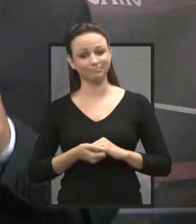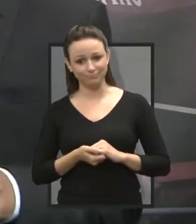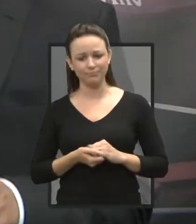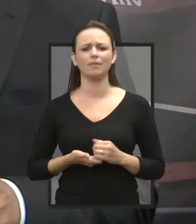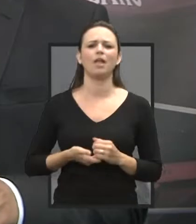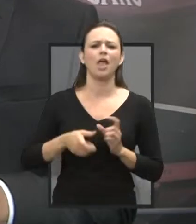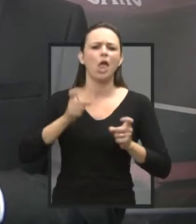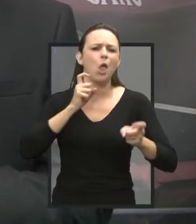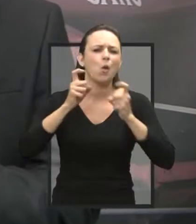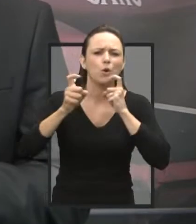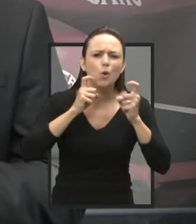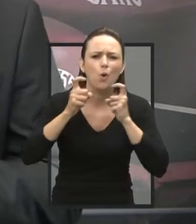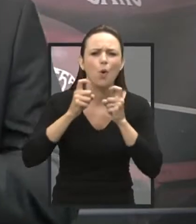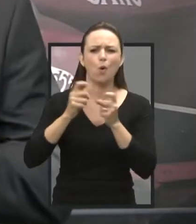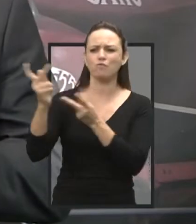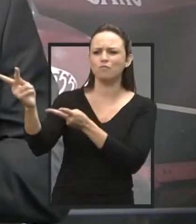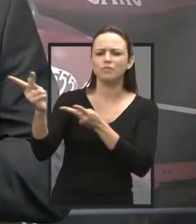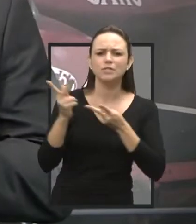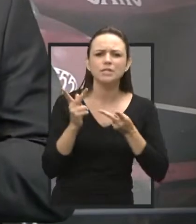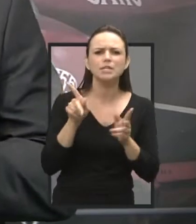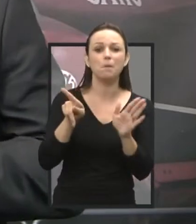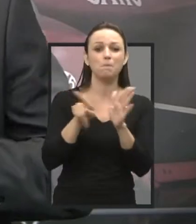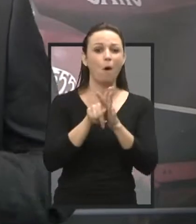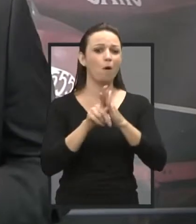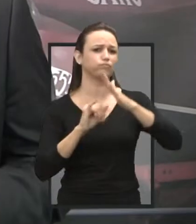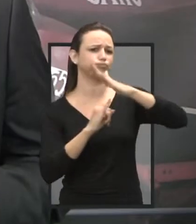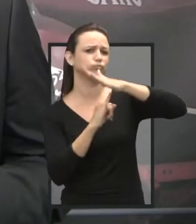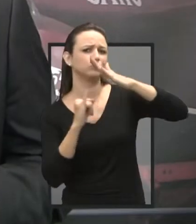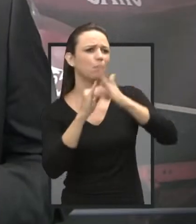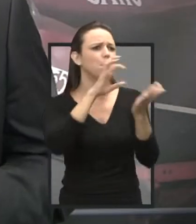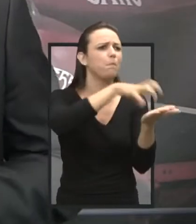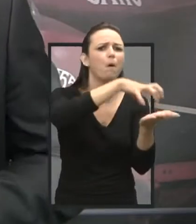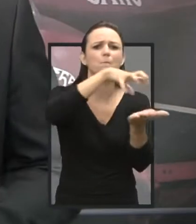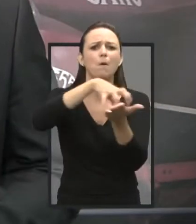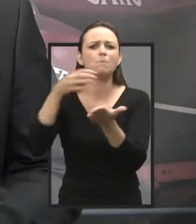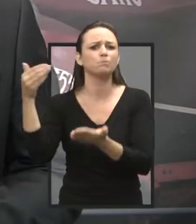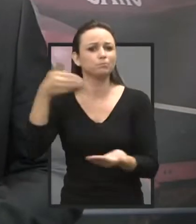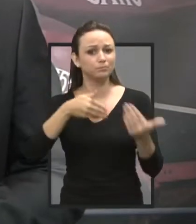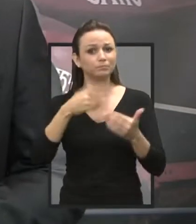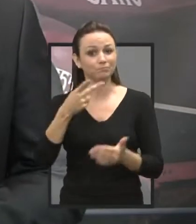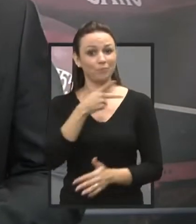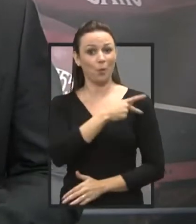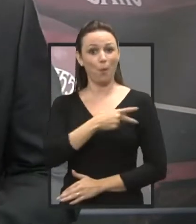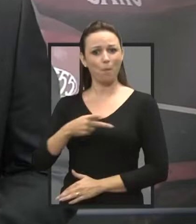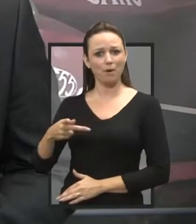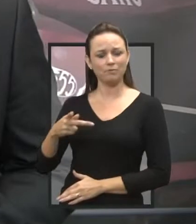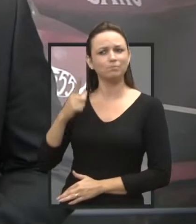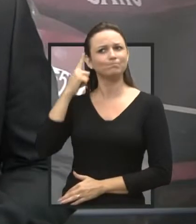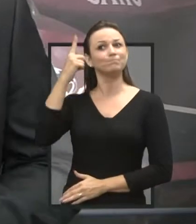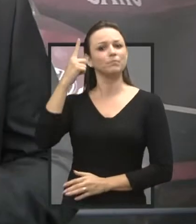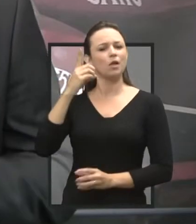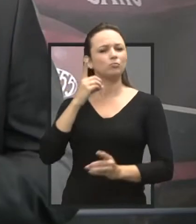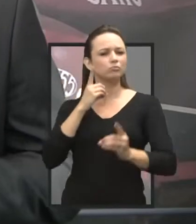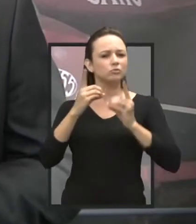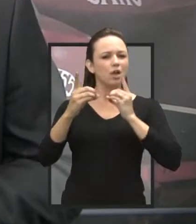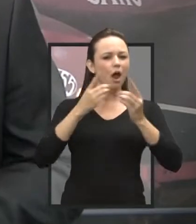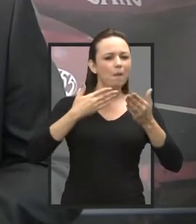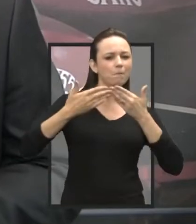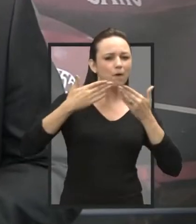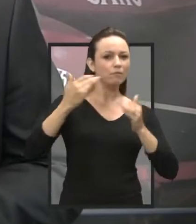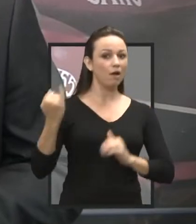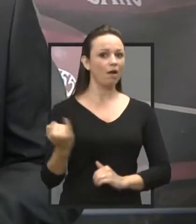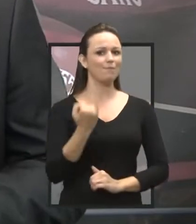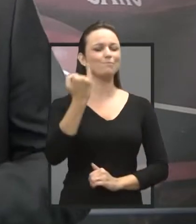Com reuniões e visitas institucionais recorrentes, o presidente enxergou no diálogo uma